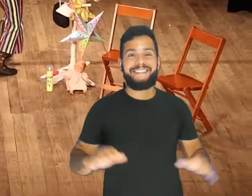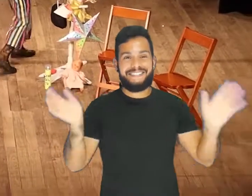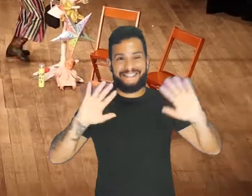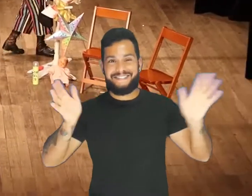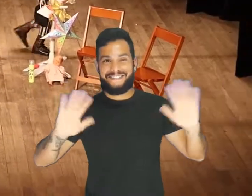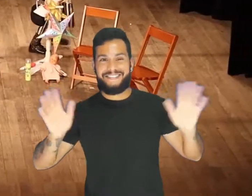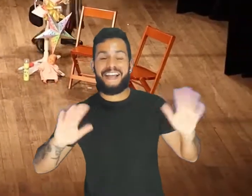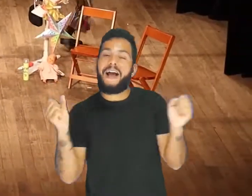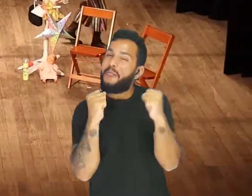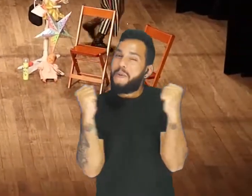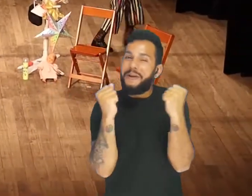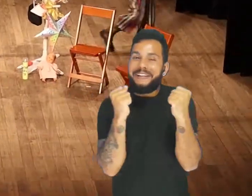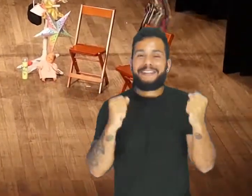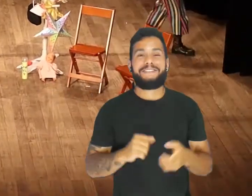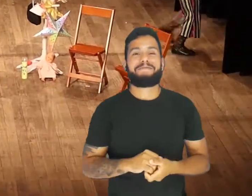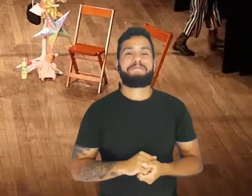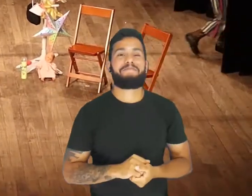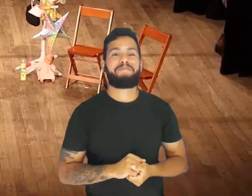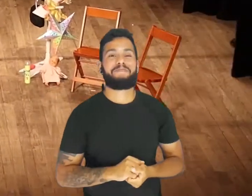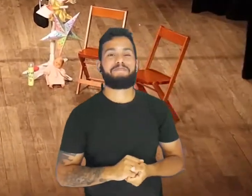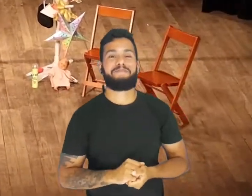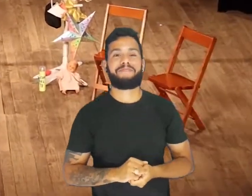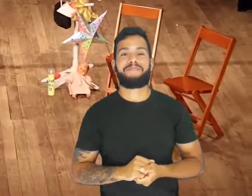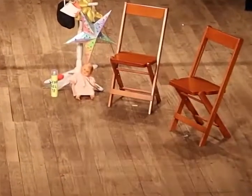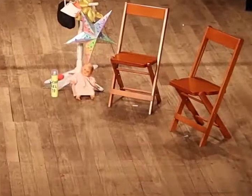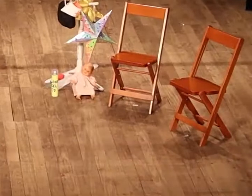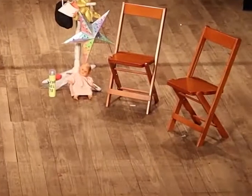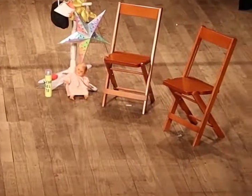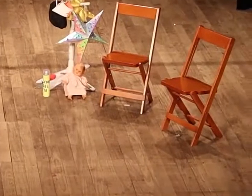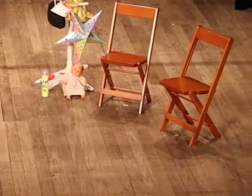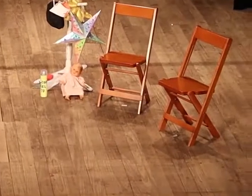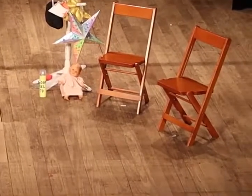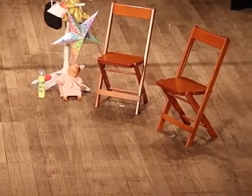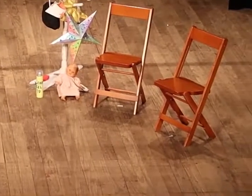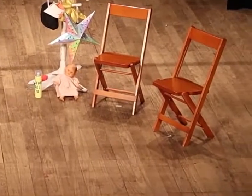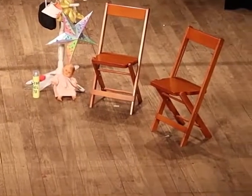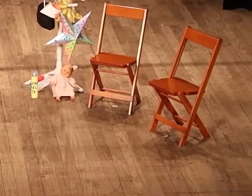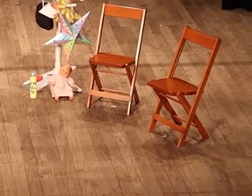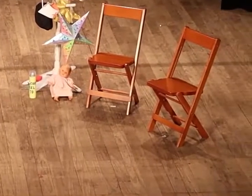Adorei brincar com vocês. Até a próxima. Tchau. Até a próxima. Adorei brincar com vocês.